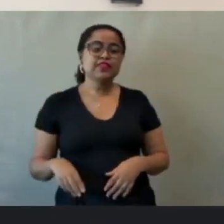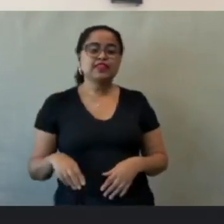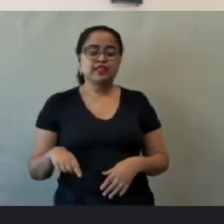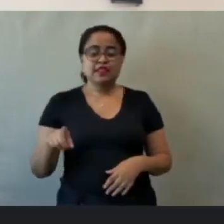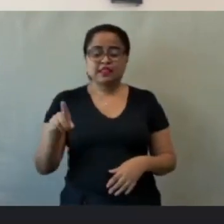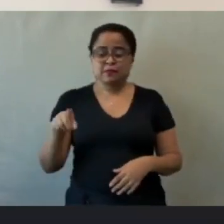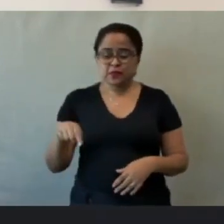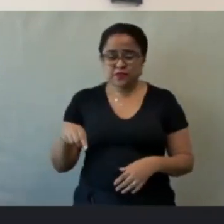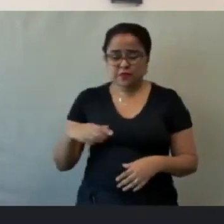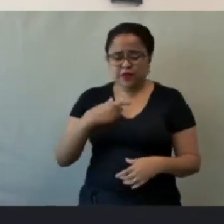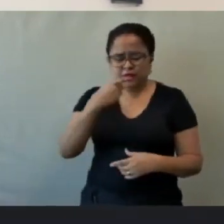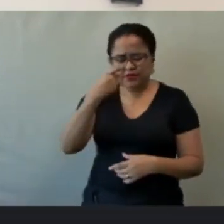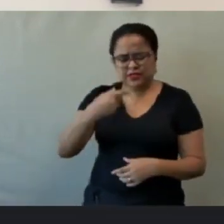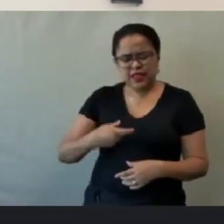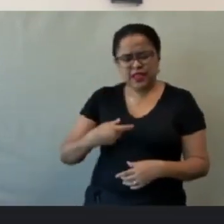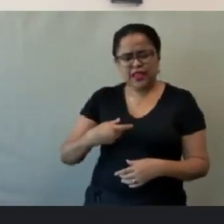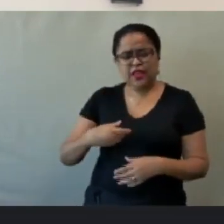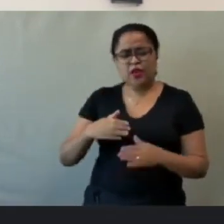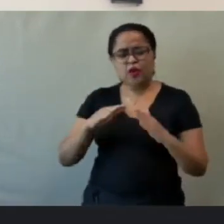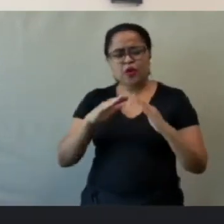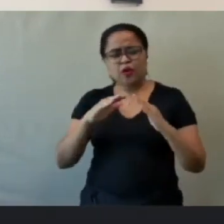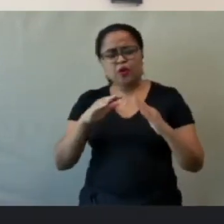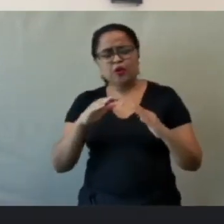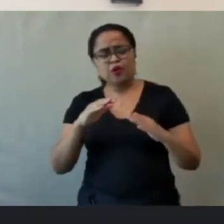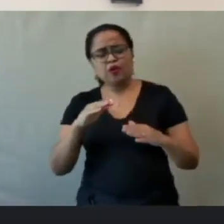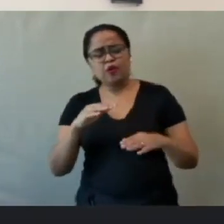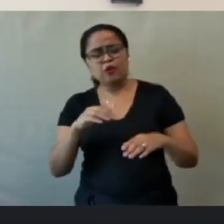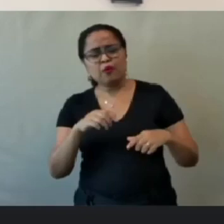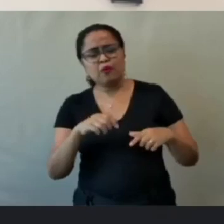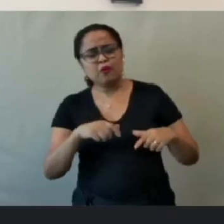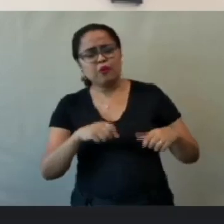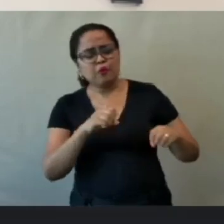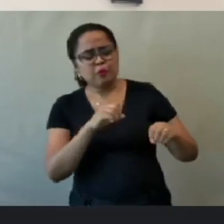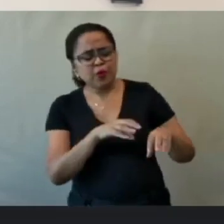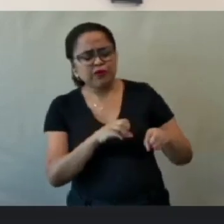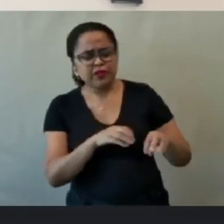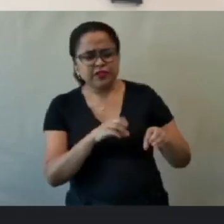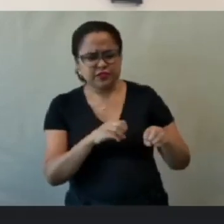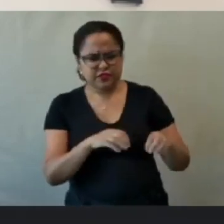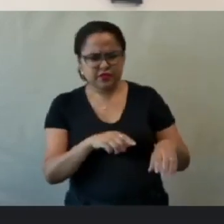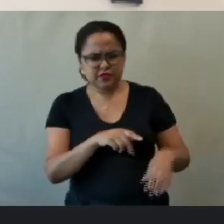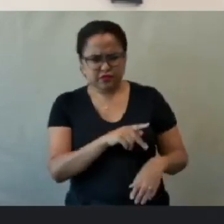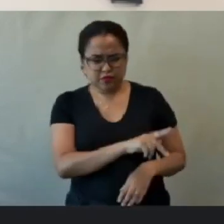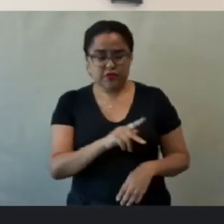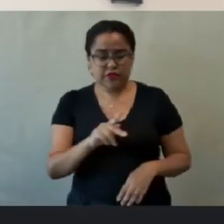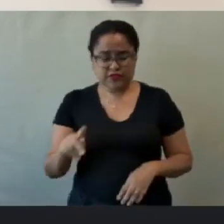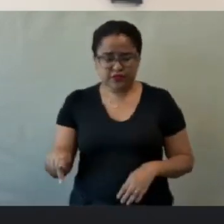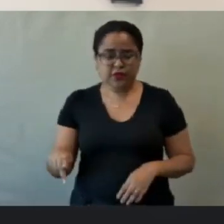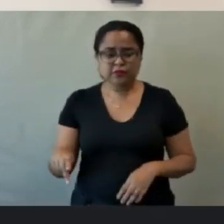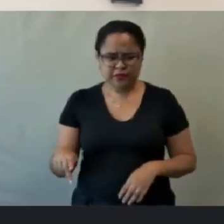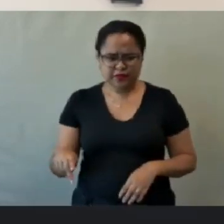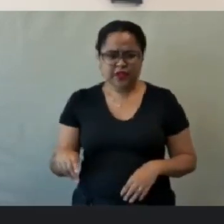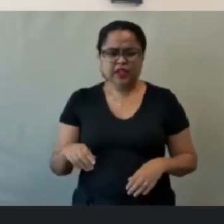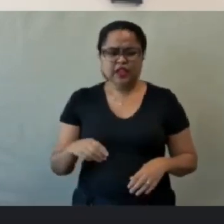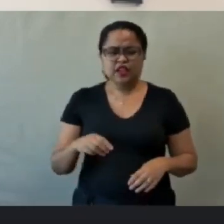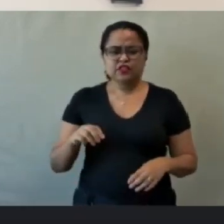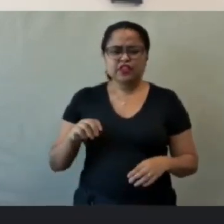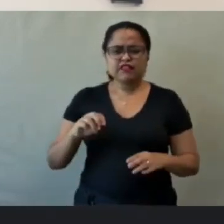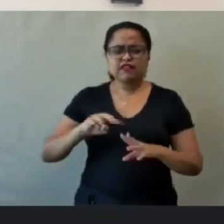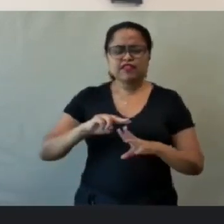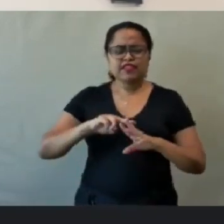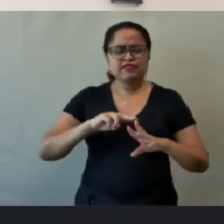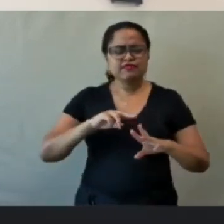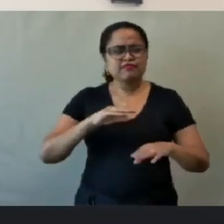de trabalho para conseguir garantir o mínimo e manter a minha família. Principalmente quando essa